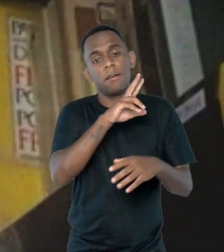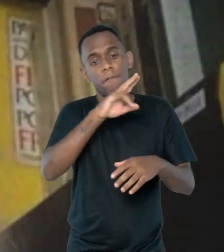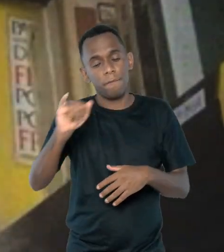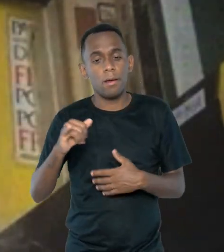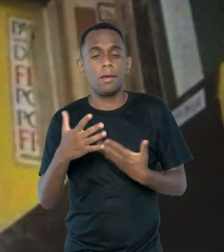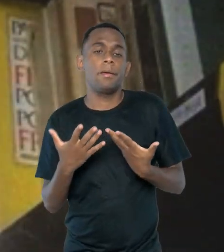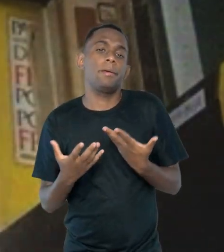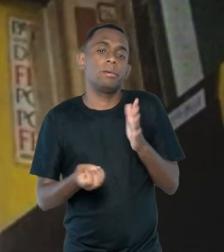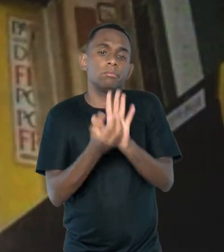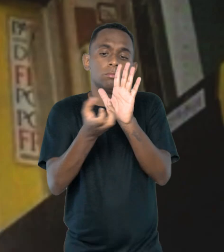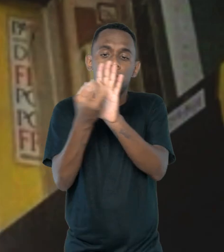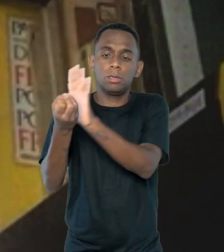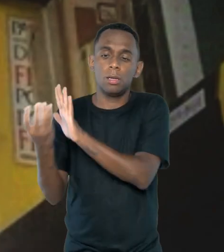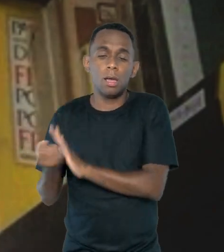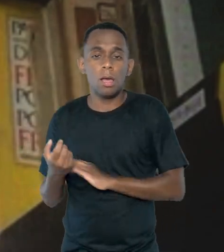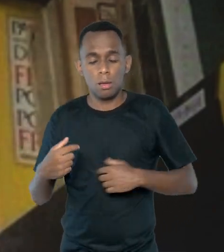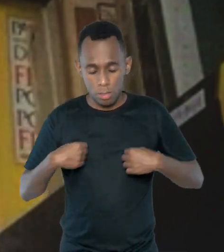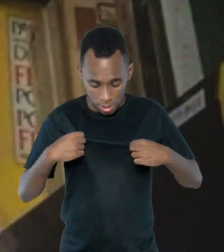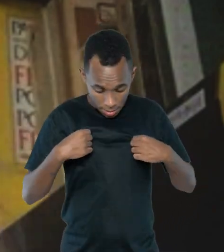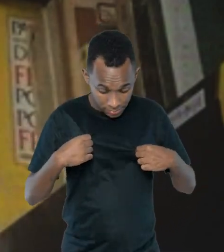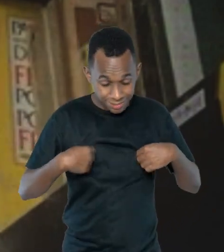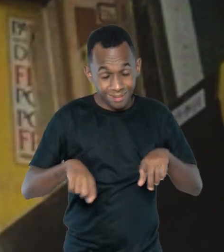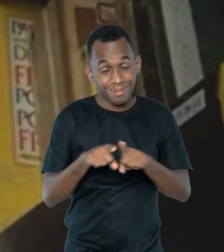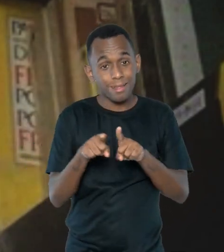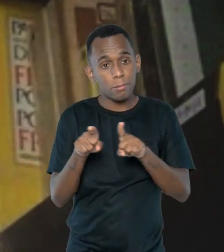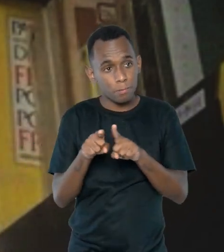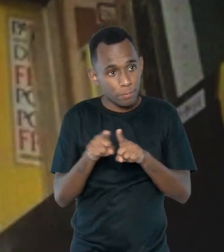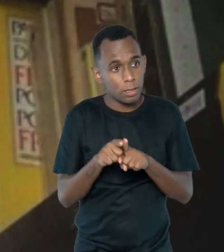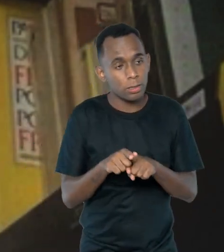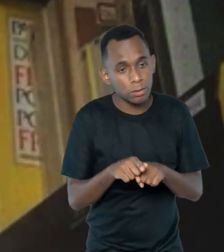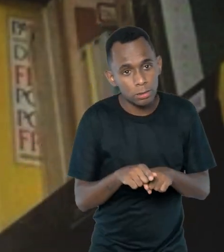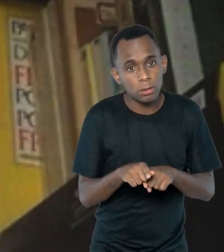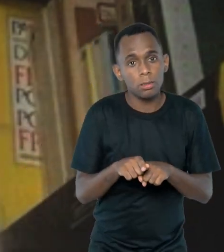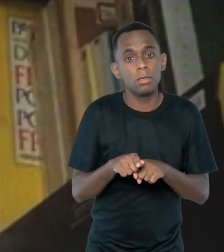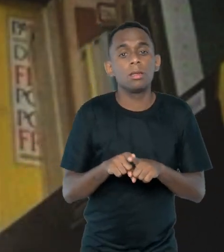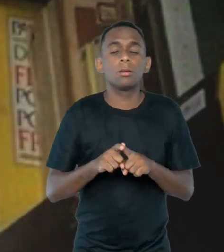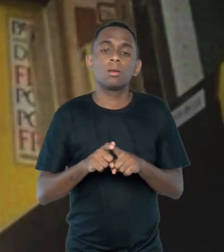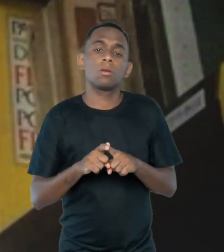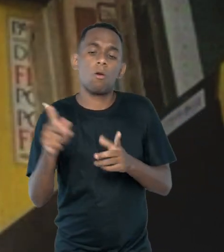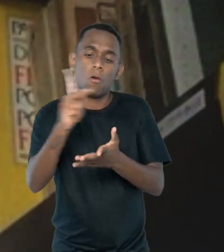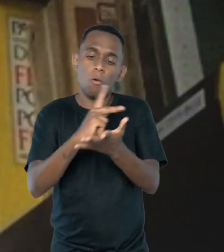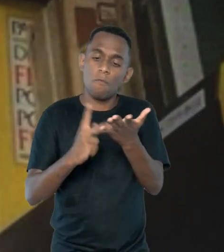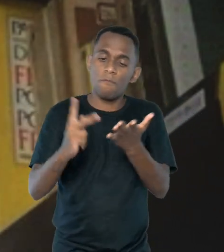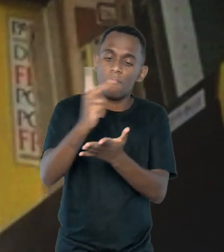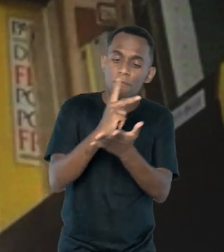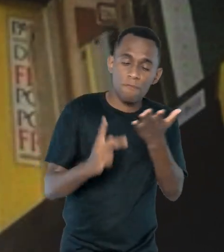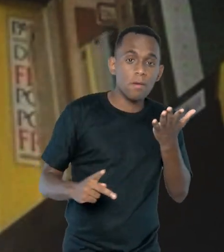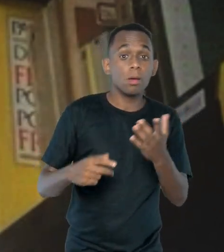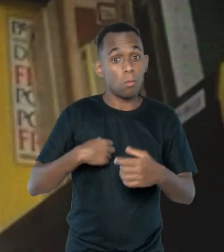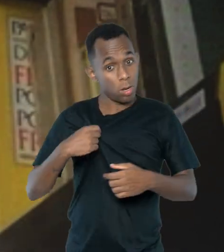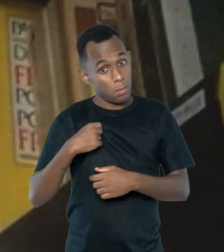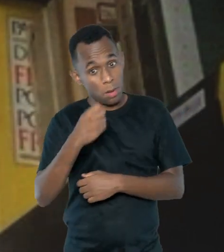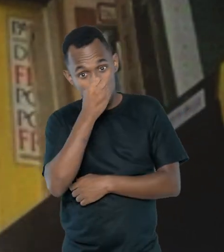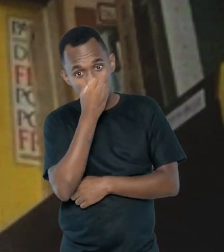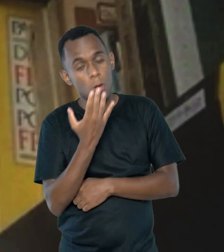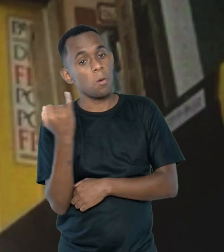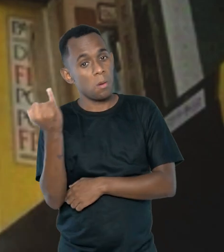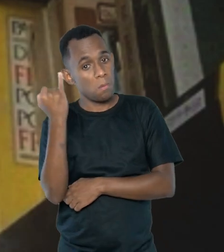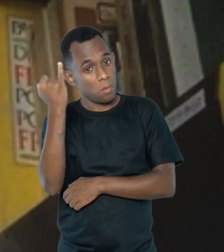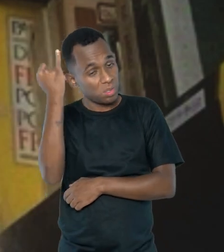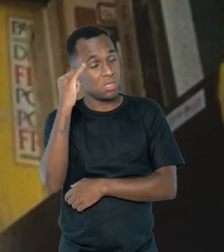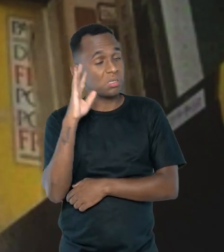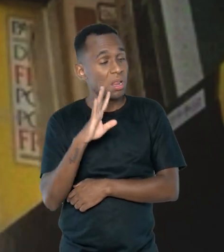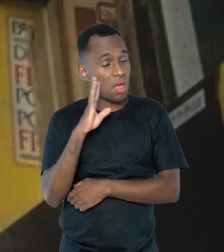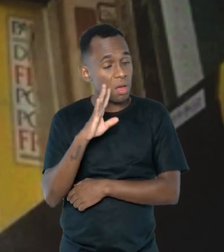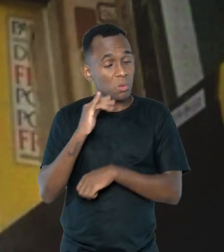um sarau, que eles façam camiseta com os versos preferidos. Camiseta é um ótimo